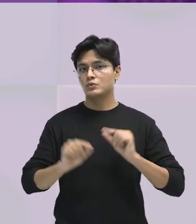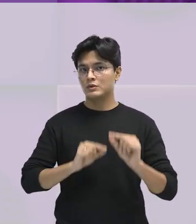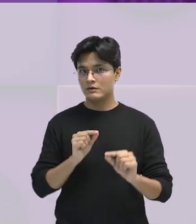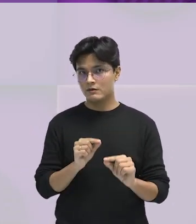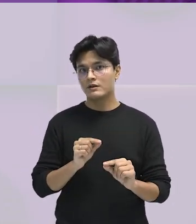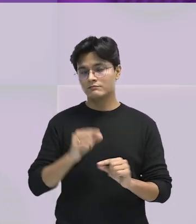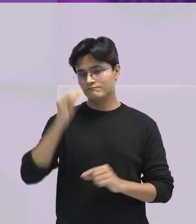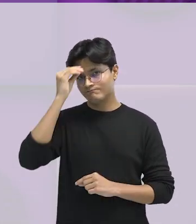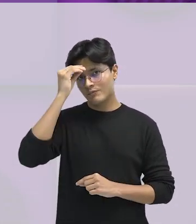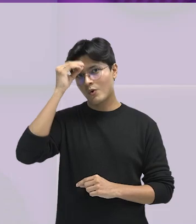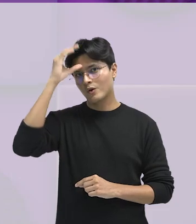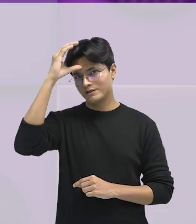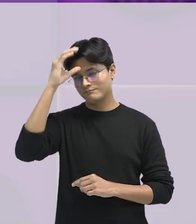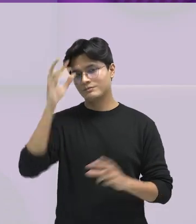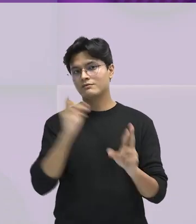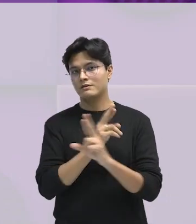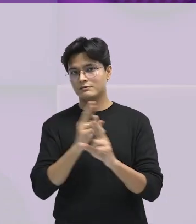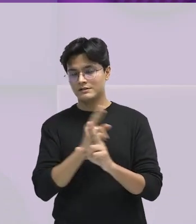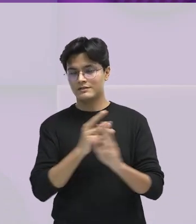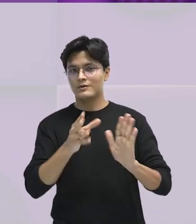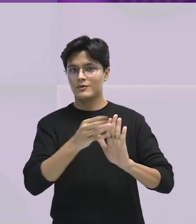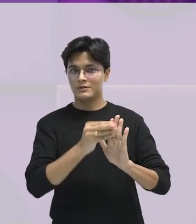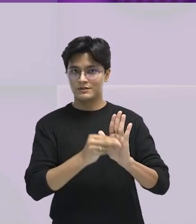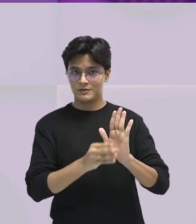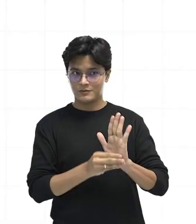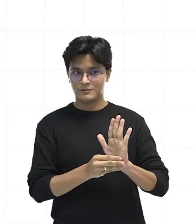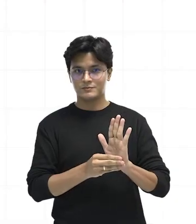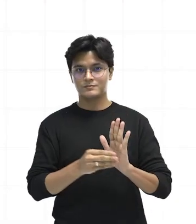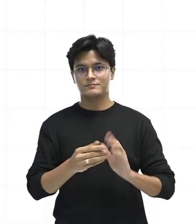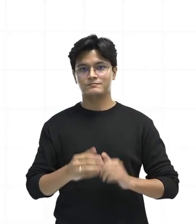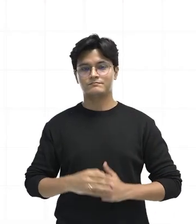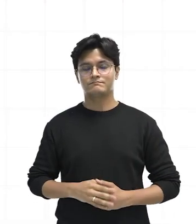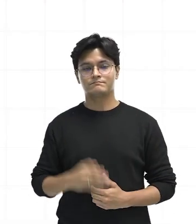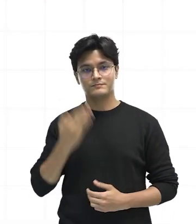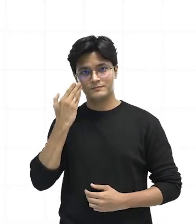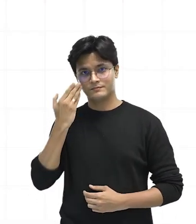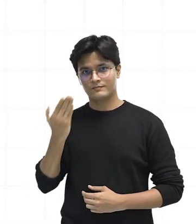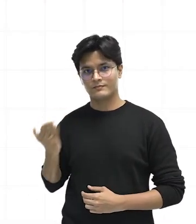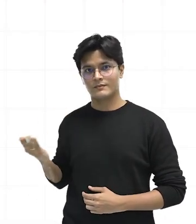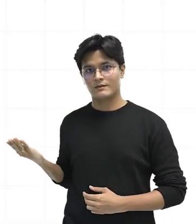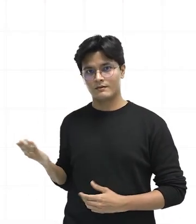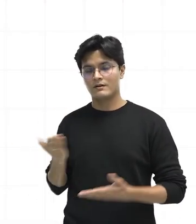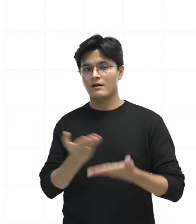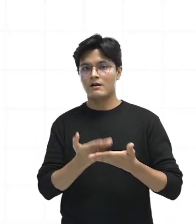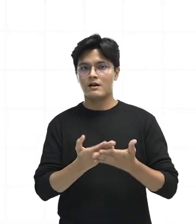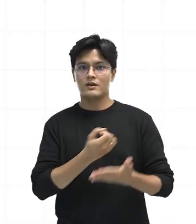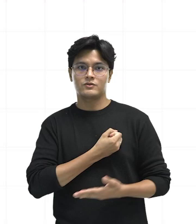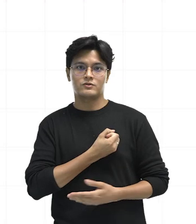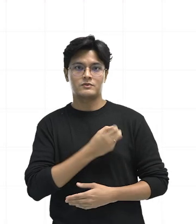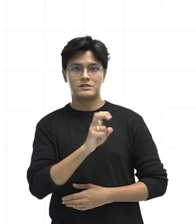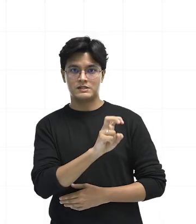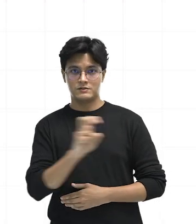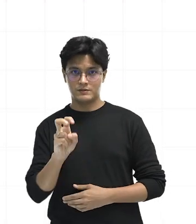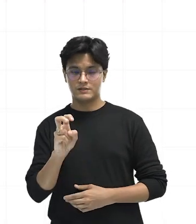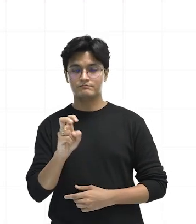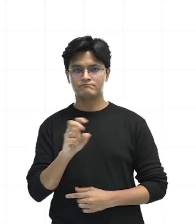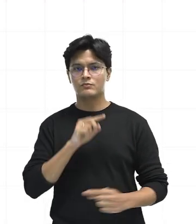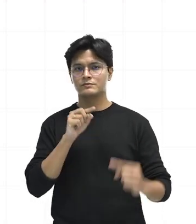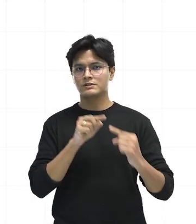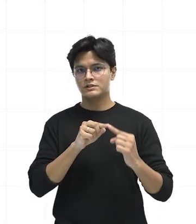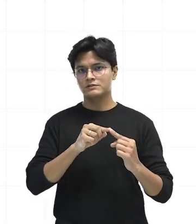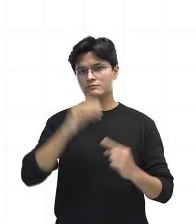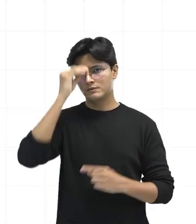nossos conhecimentos em torno desse conteúdo. Acompanha comigo. Aula de número 55. O objeto